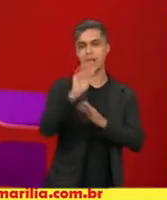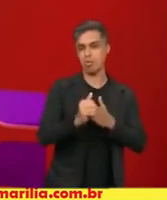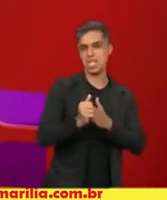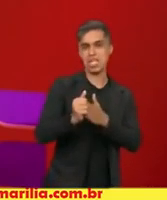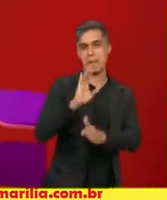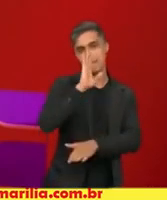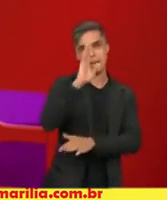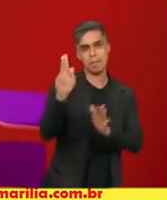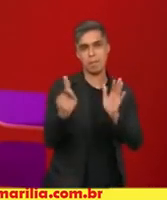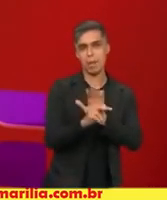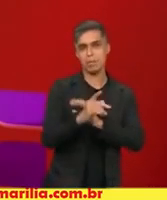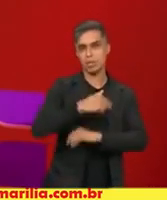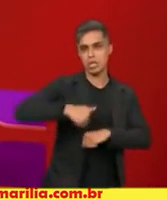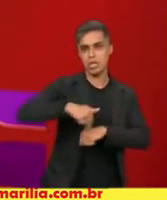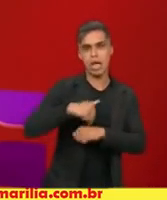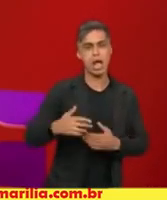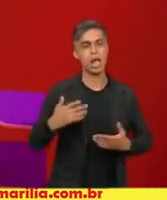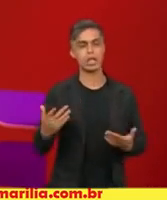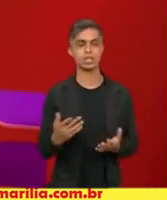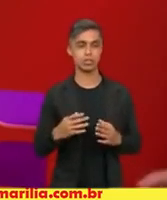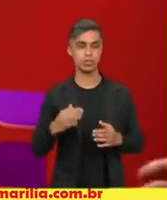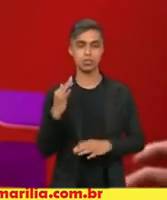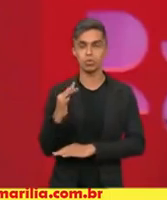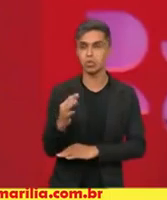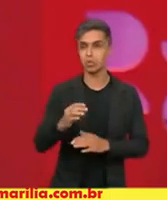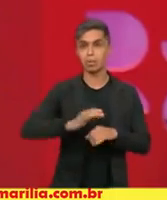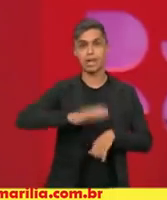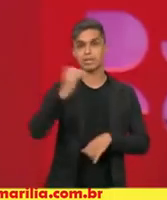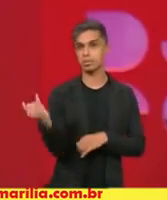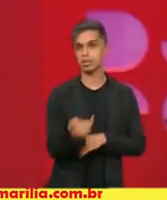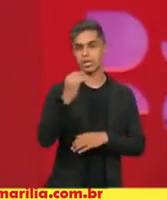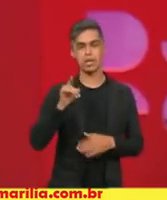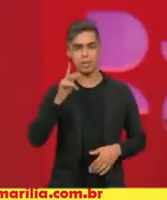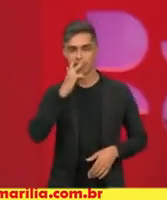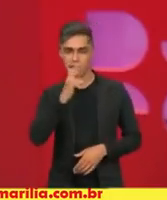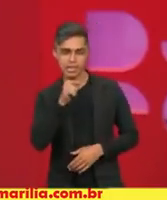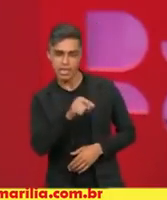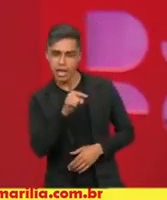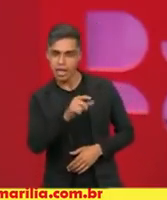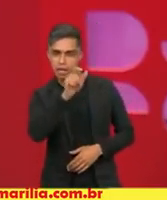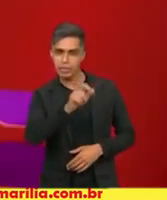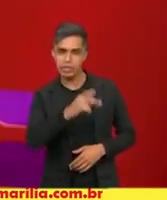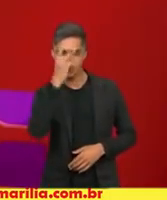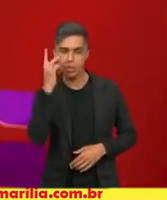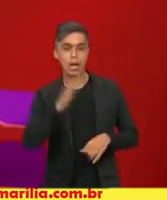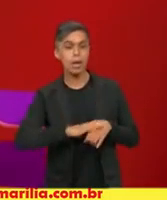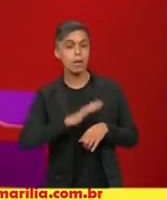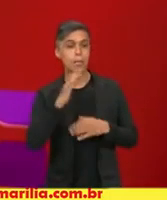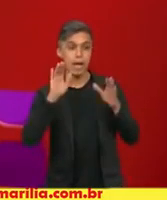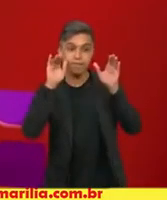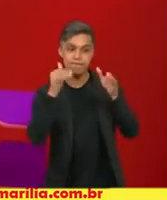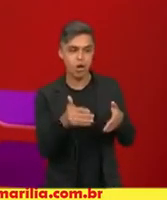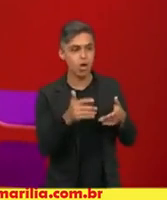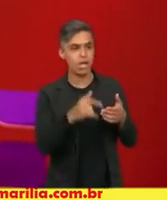absolutos do destino nacional, dos destinos internacionais. Como se eles fossem o grande motor daquele momento histórico, né? Como se fossem, no fundo, a